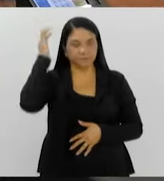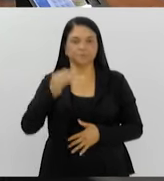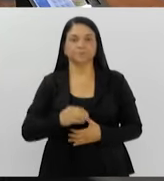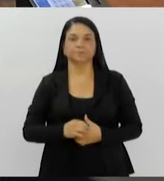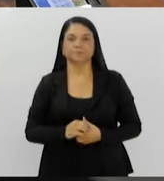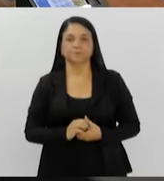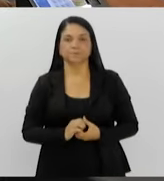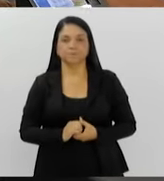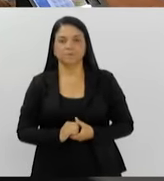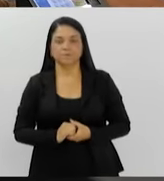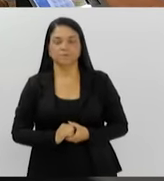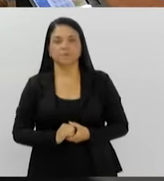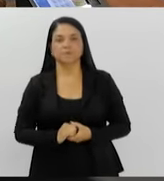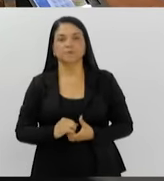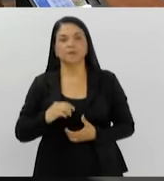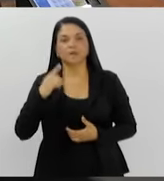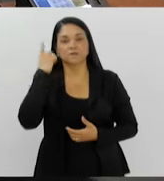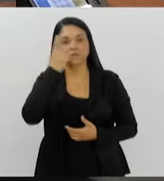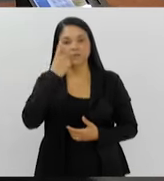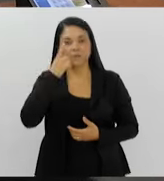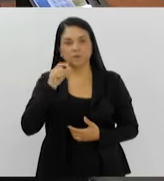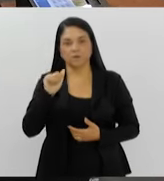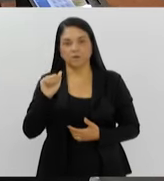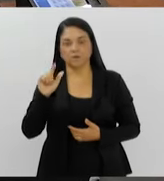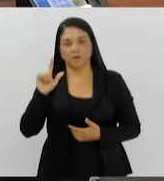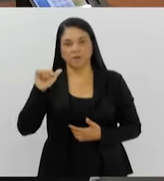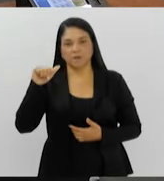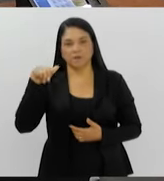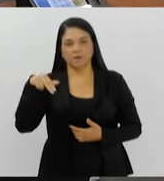Pacheco Deputado Alan